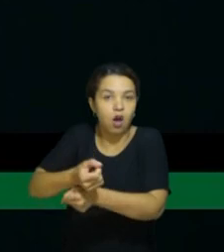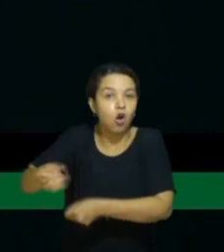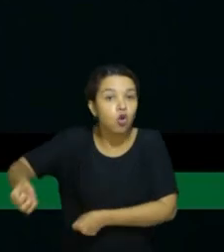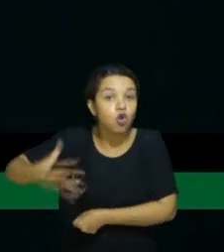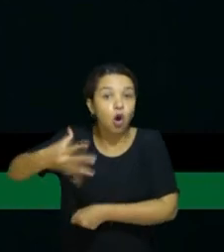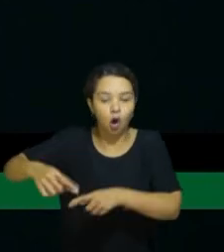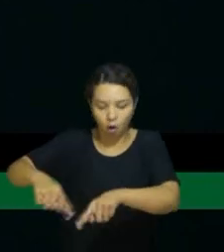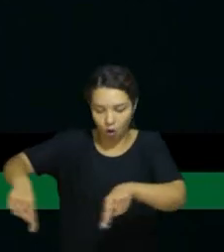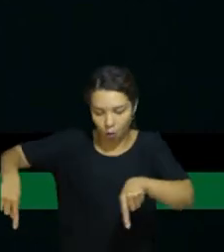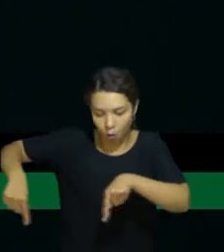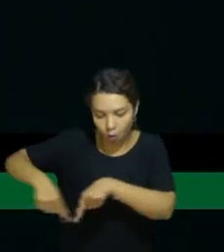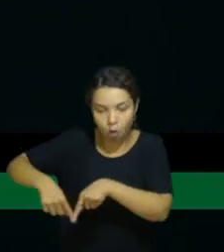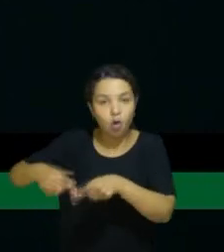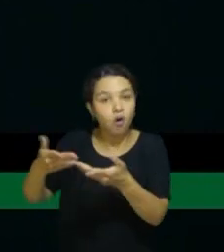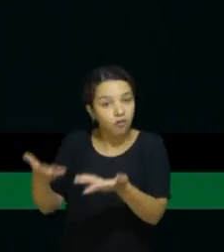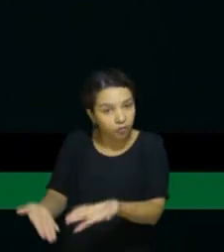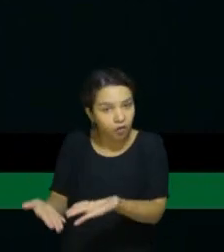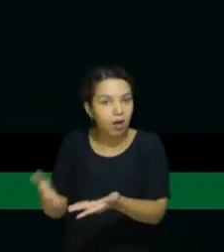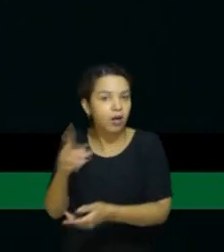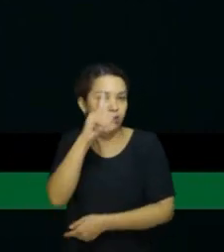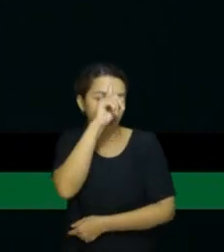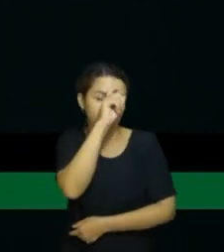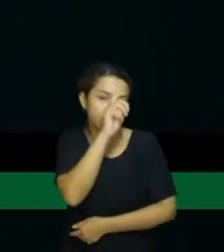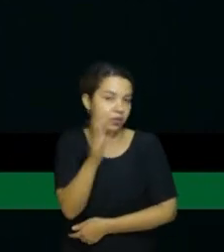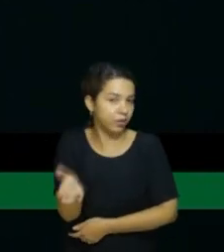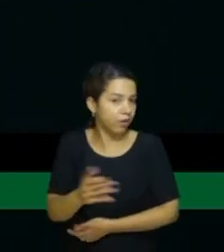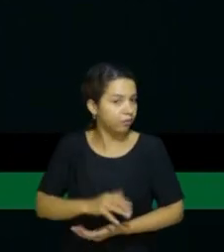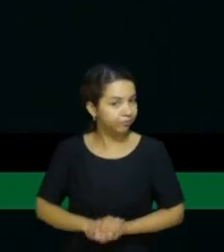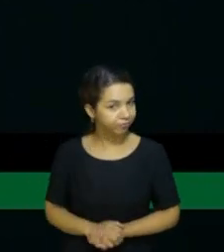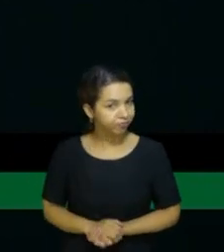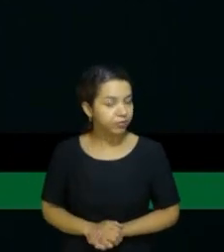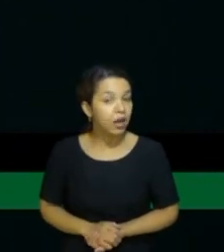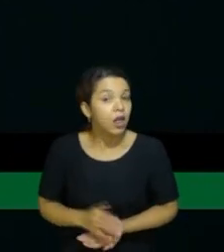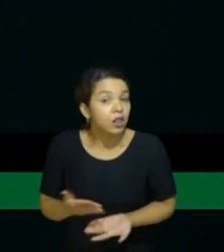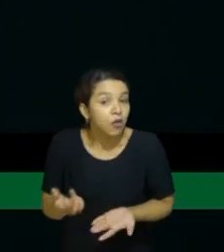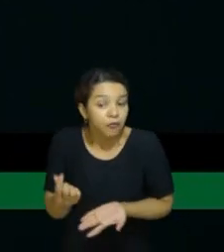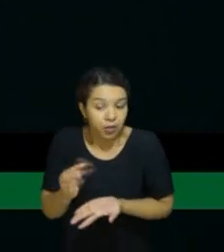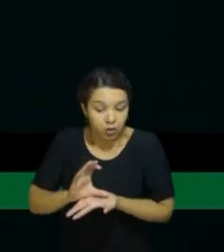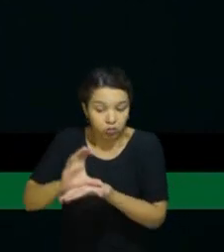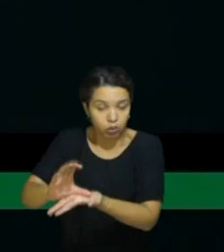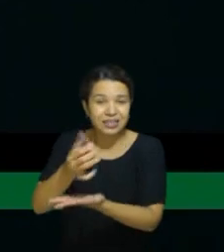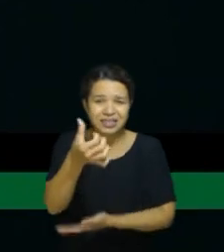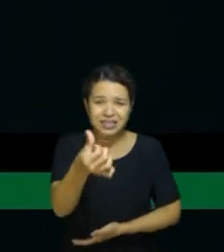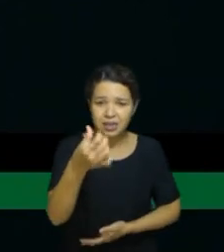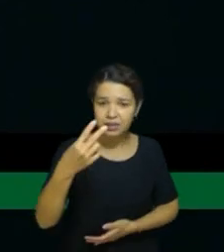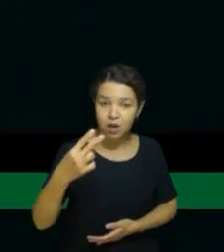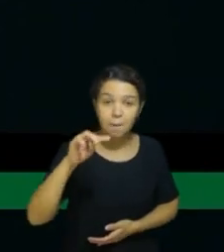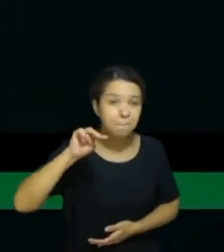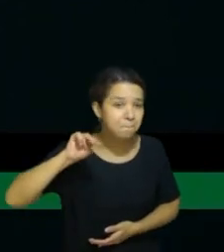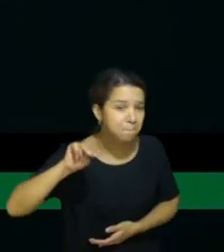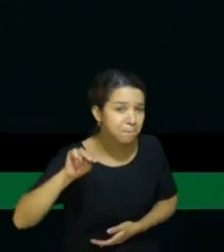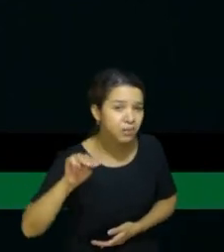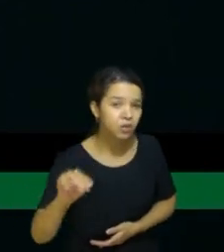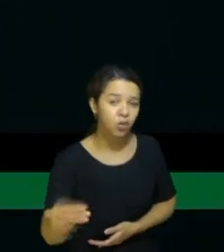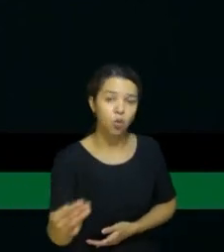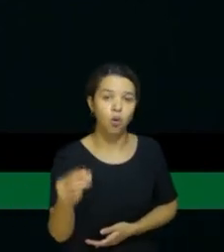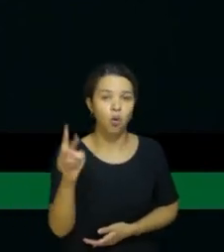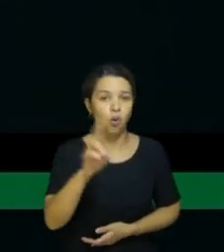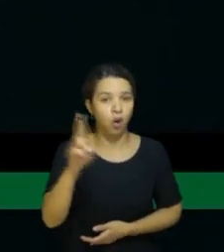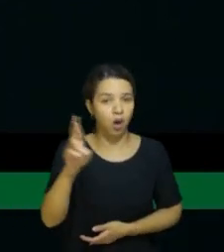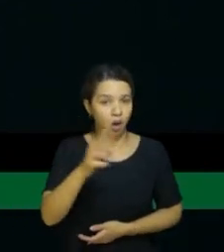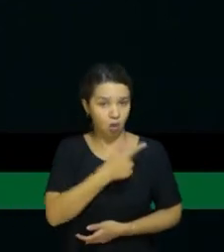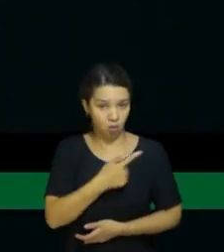ala do Hospital Santo Antônio e do L Porto um um investimento de 62 milhões do Governo do